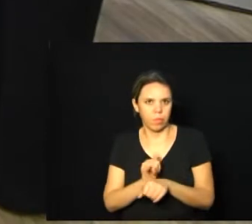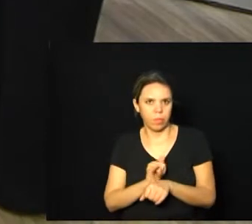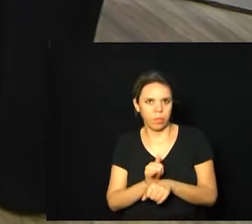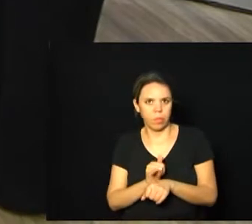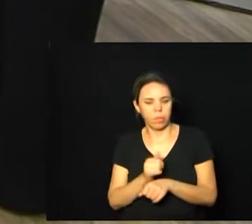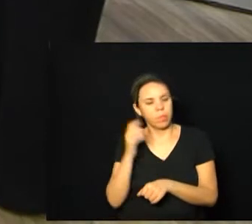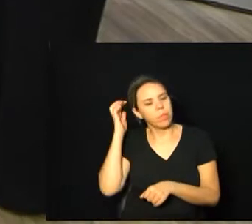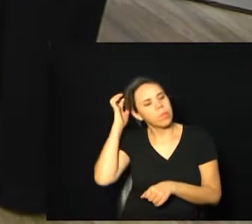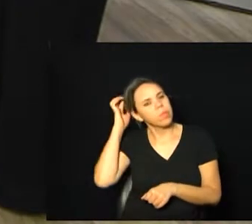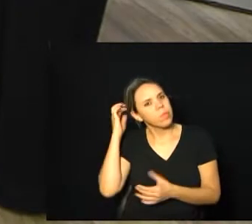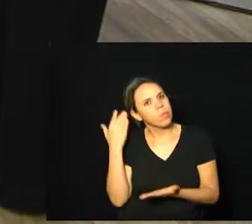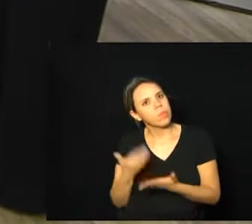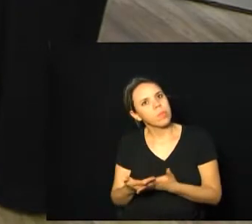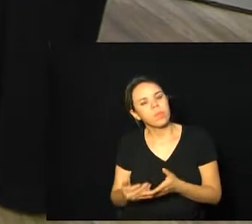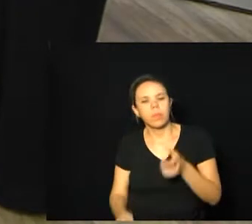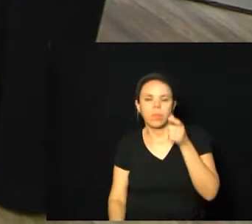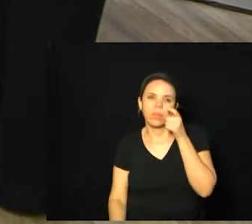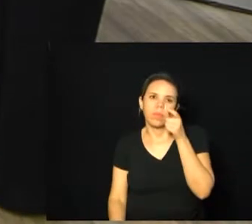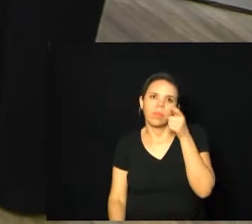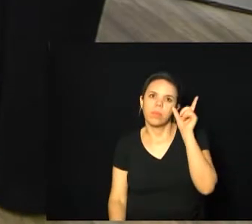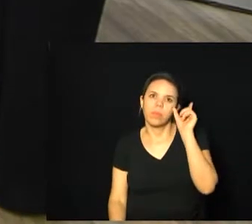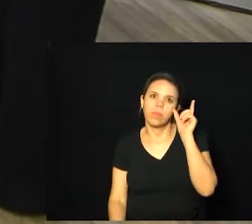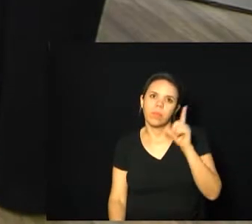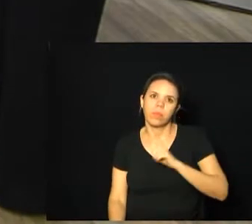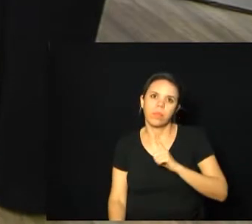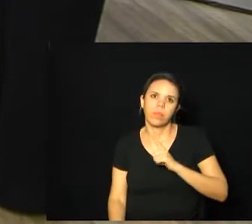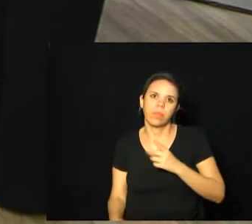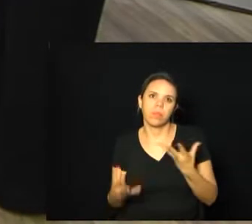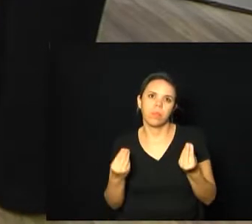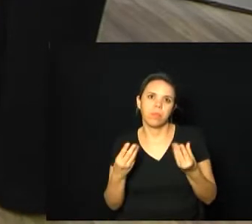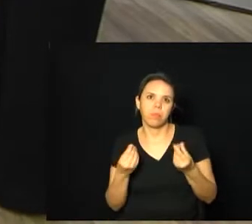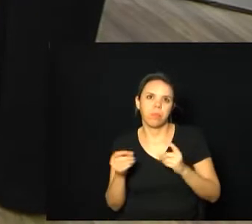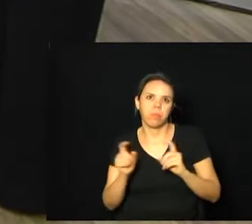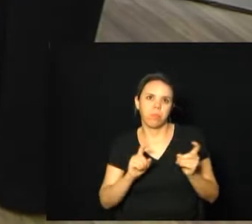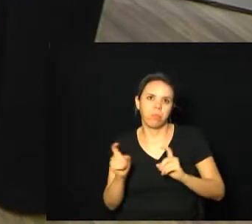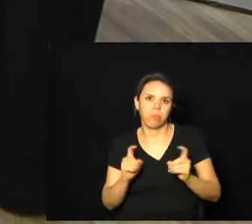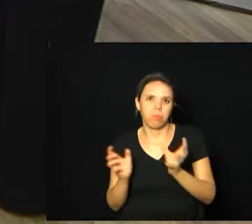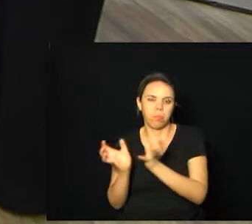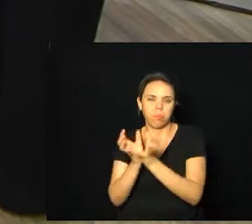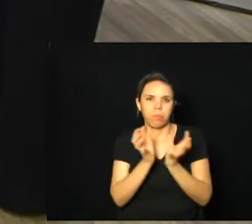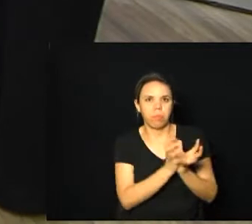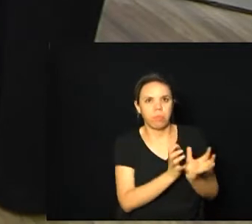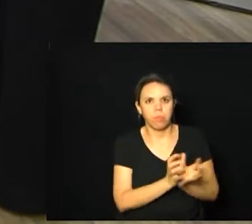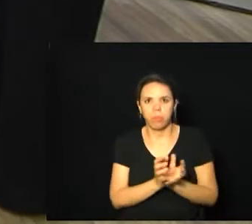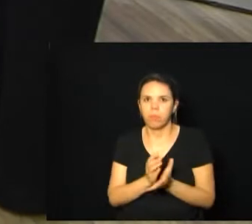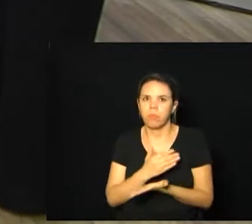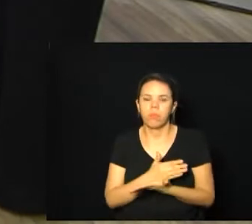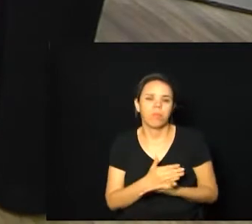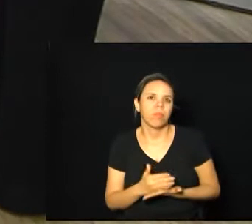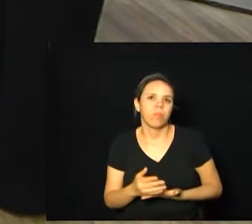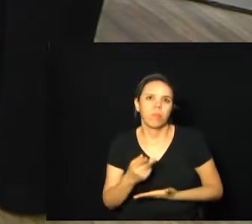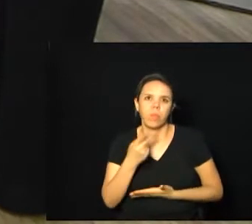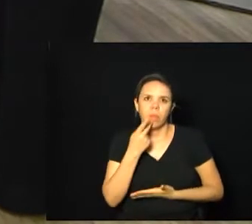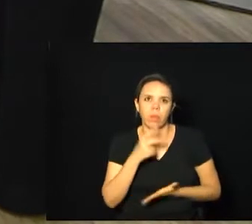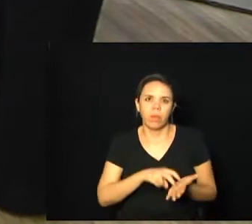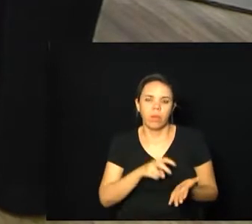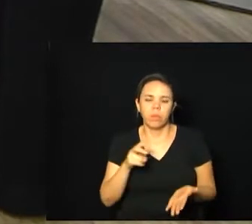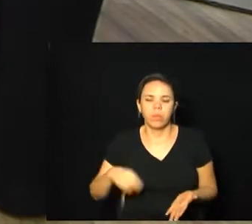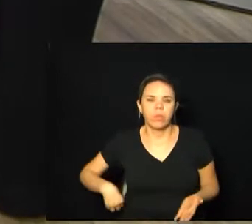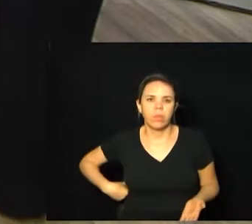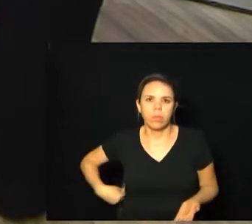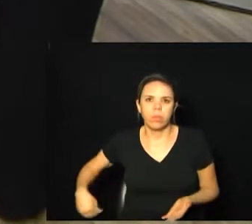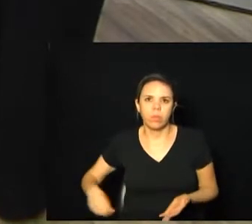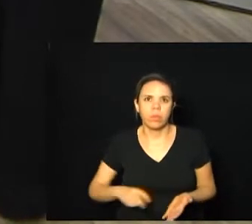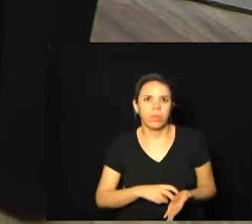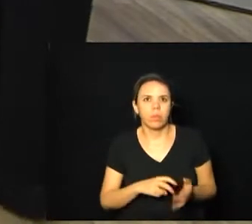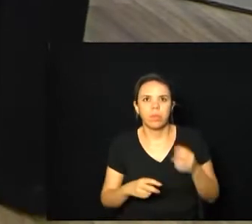você que perdeu ou quiser rever, ontem nós tivemos muitas reuniões de comissões. A gente começa, então, pela manhã. Isso,